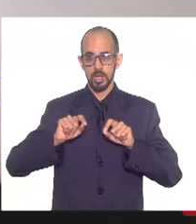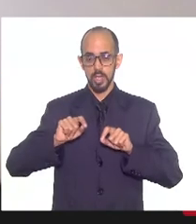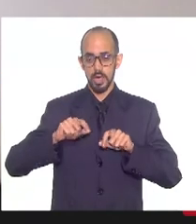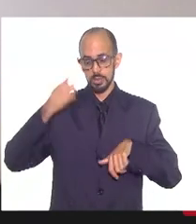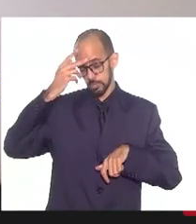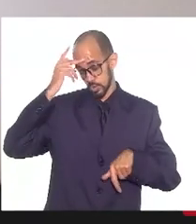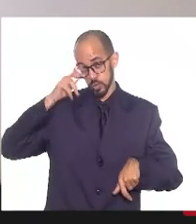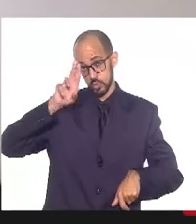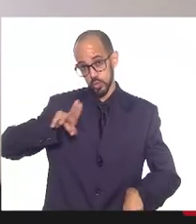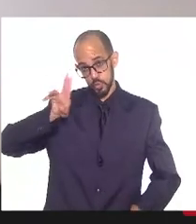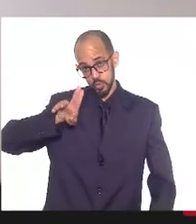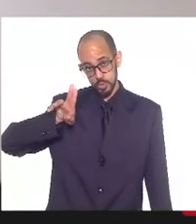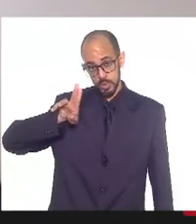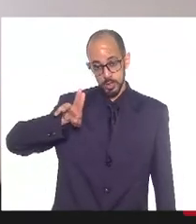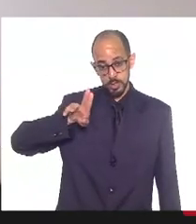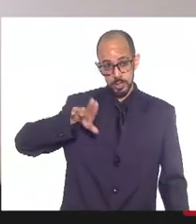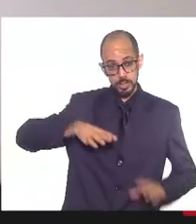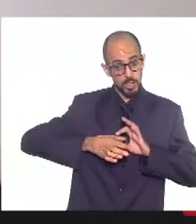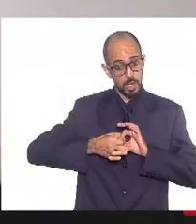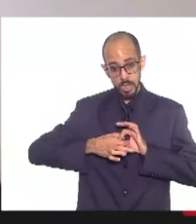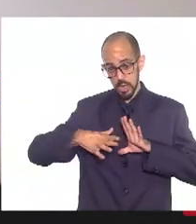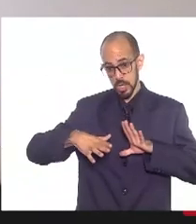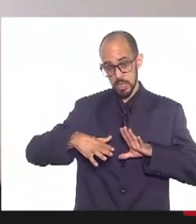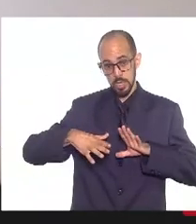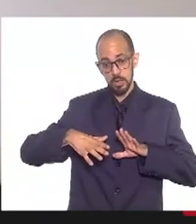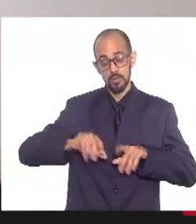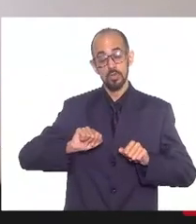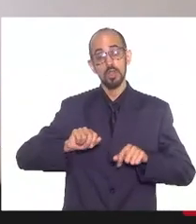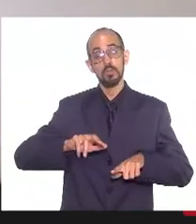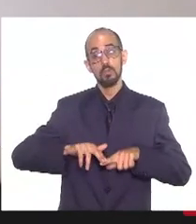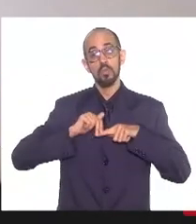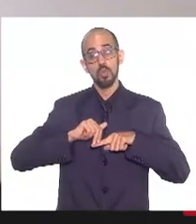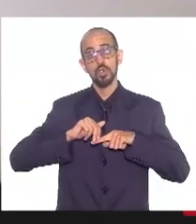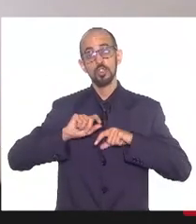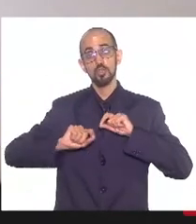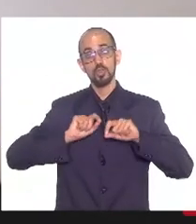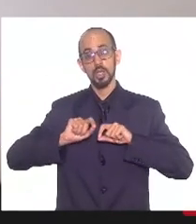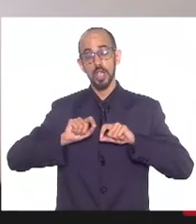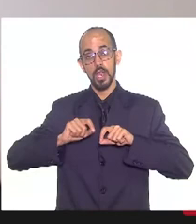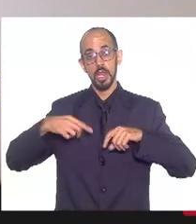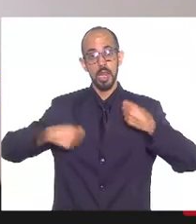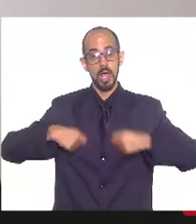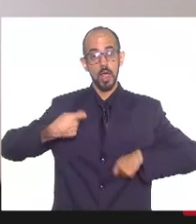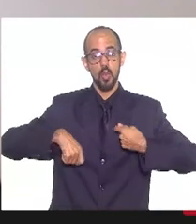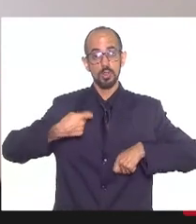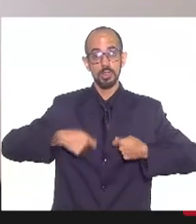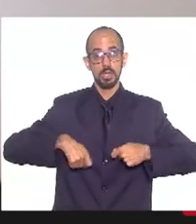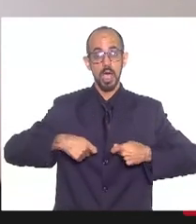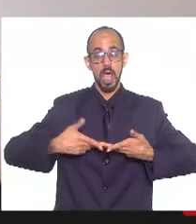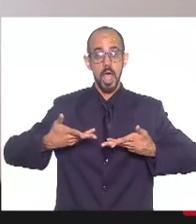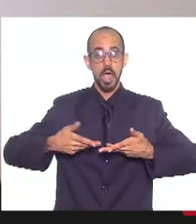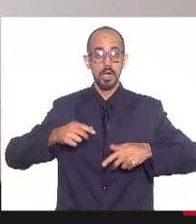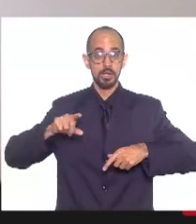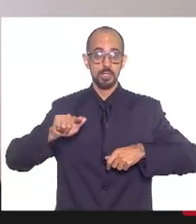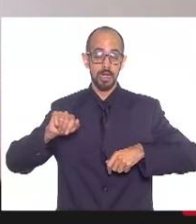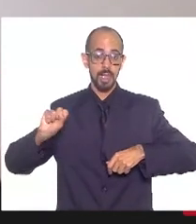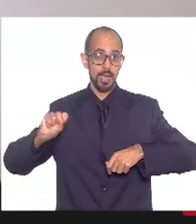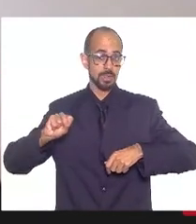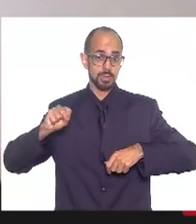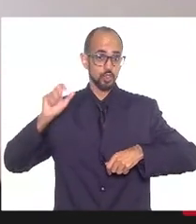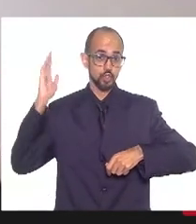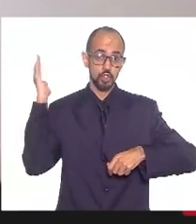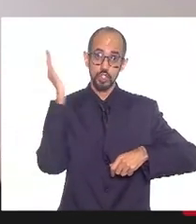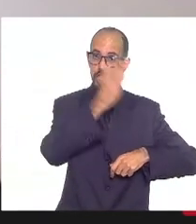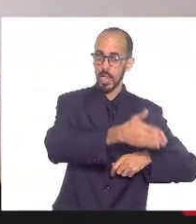do Estado se tornar livres e, portanto, negociar seu gás diretamente com os